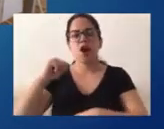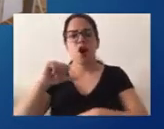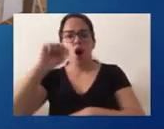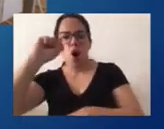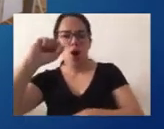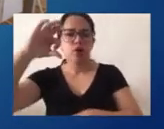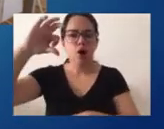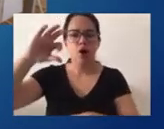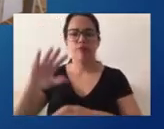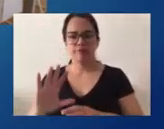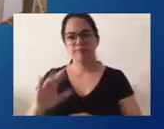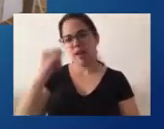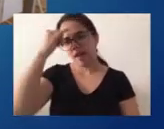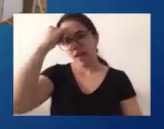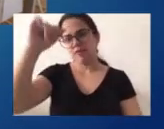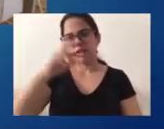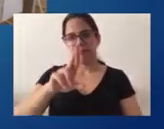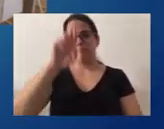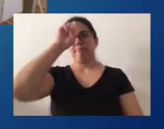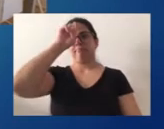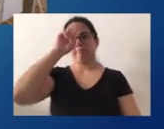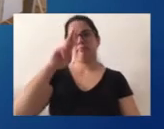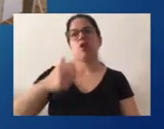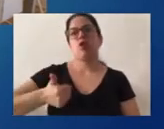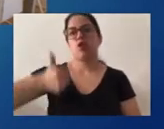que ele pode trazer.